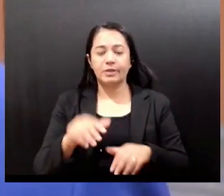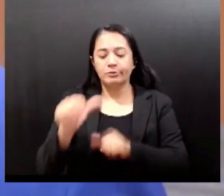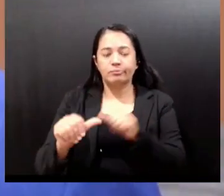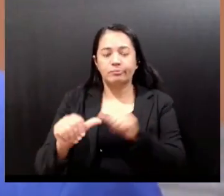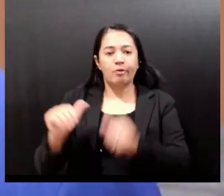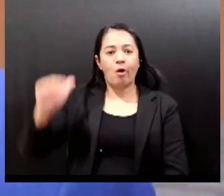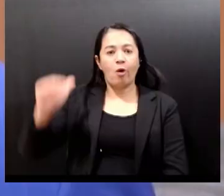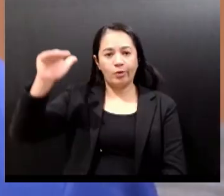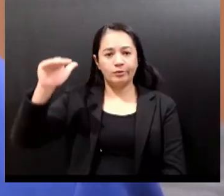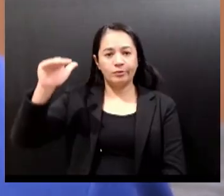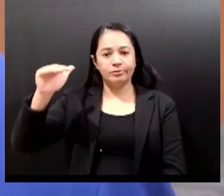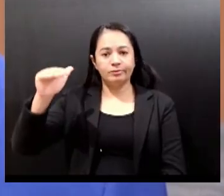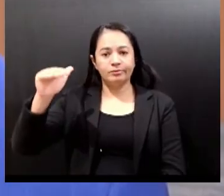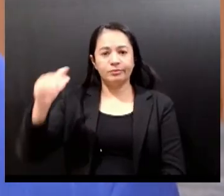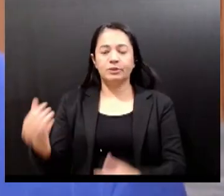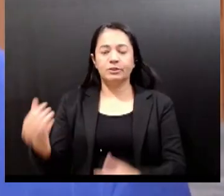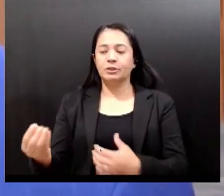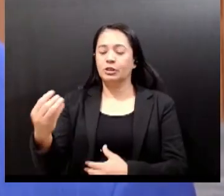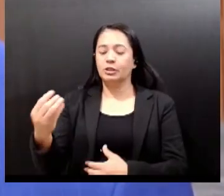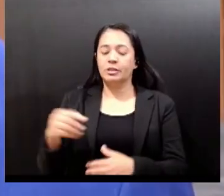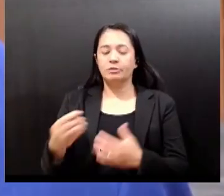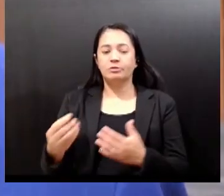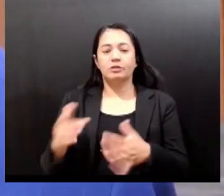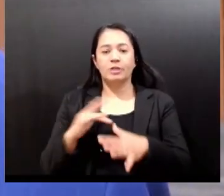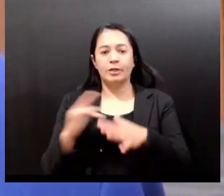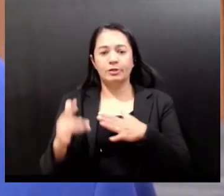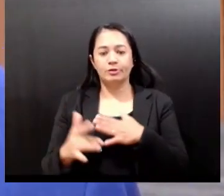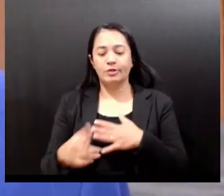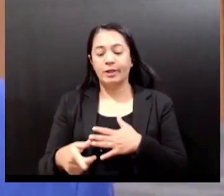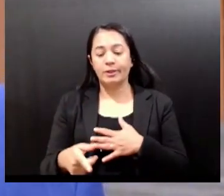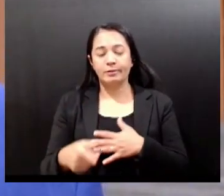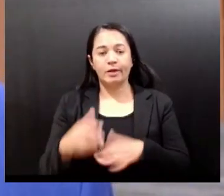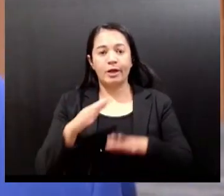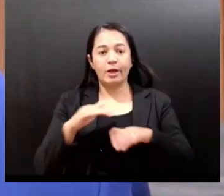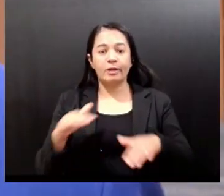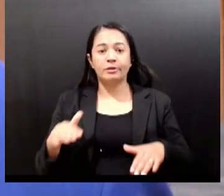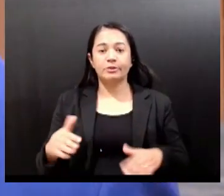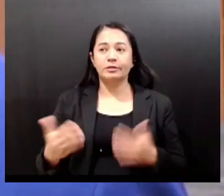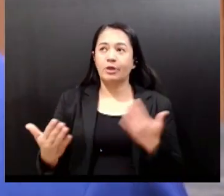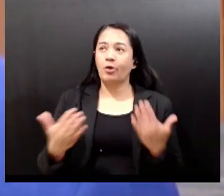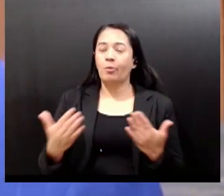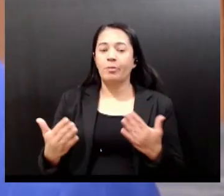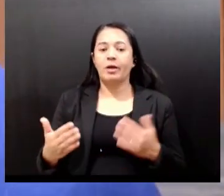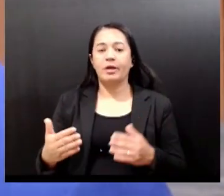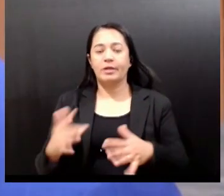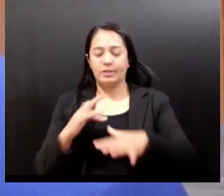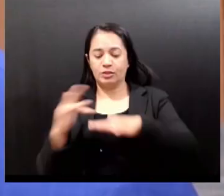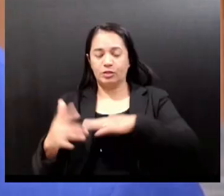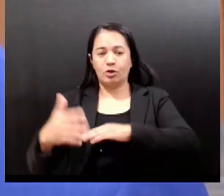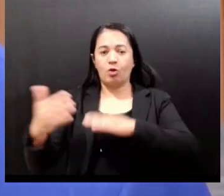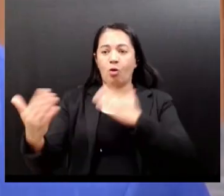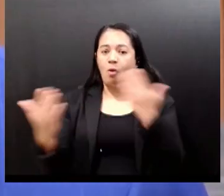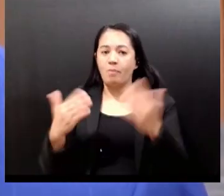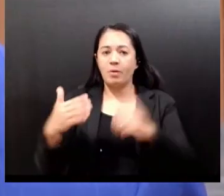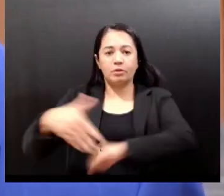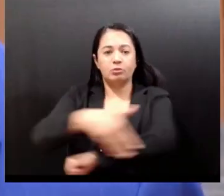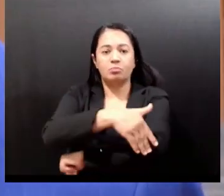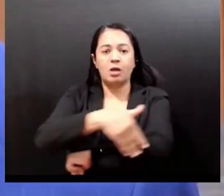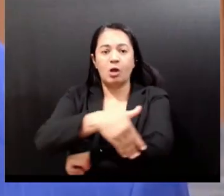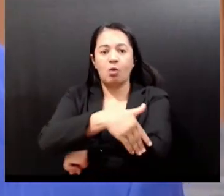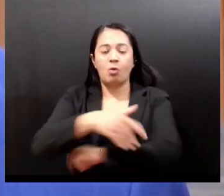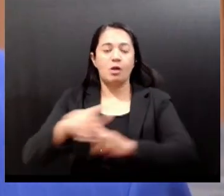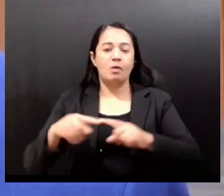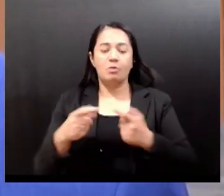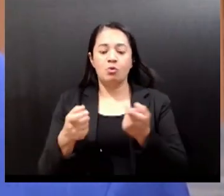que no meu ponto de vista, ela se torna uma rua, onde todas as crianças vão para a rua sem ter um controle